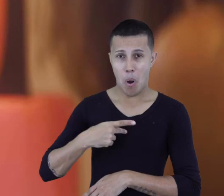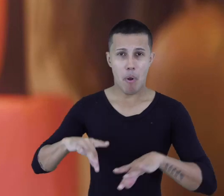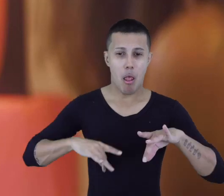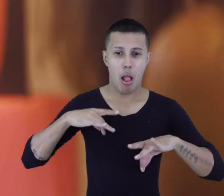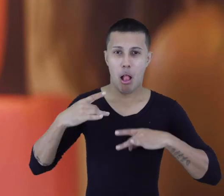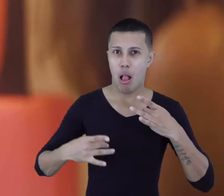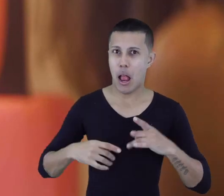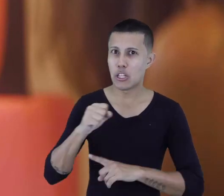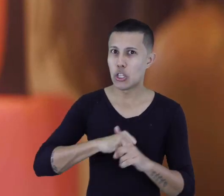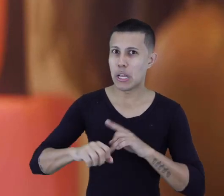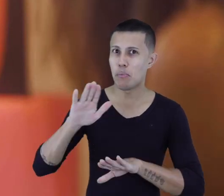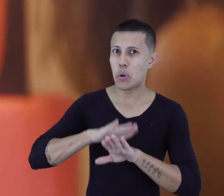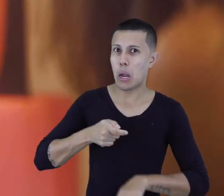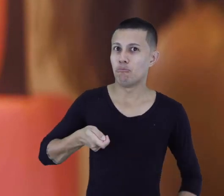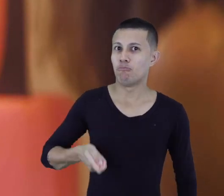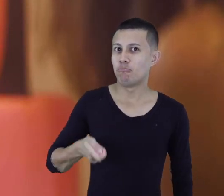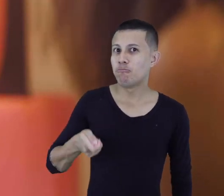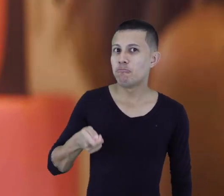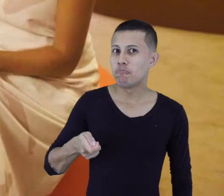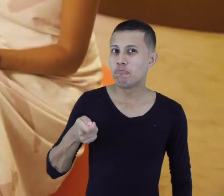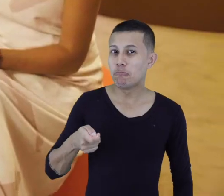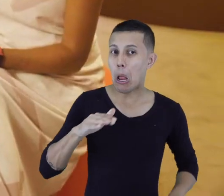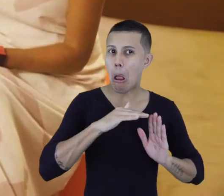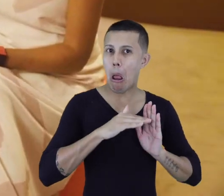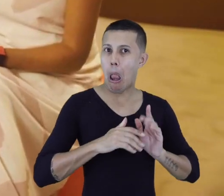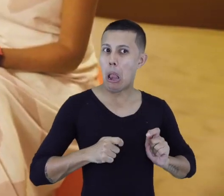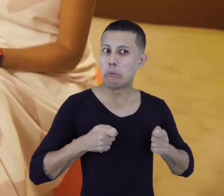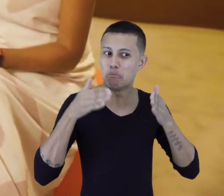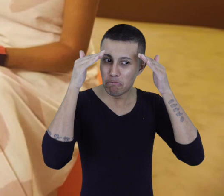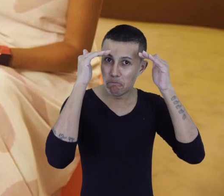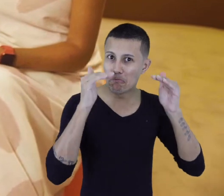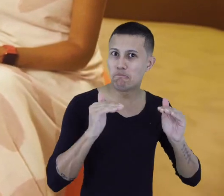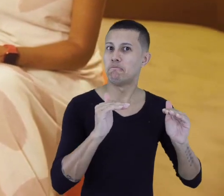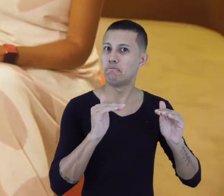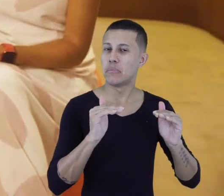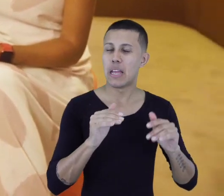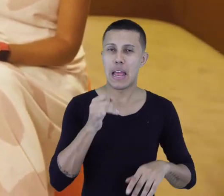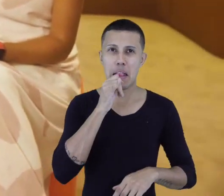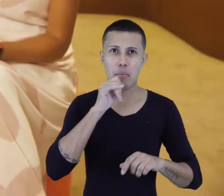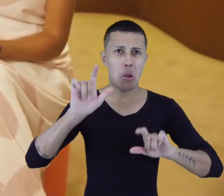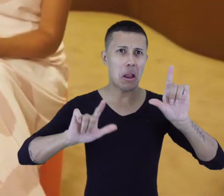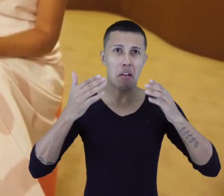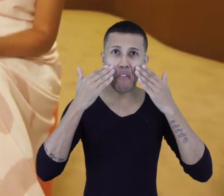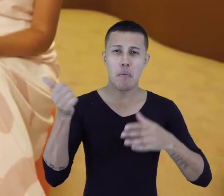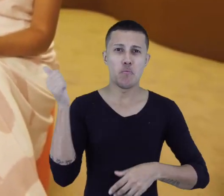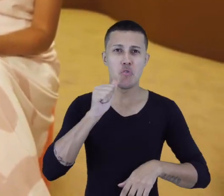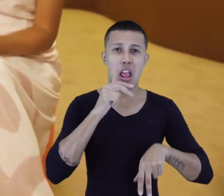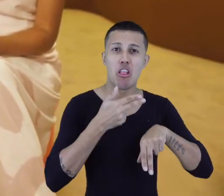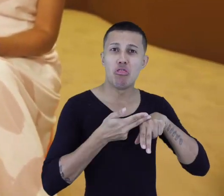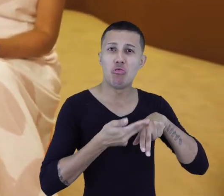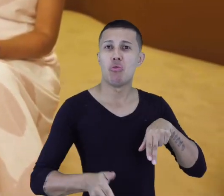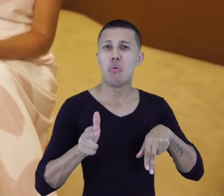gente tem uma sociedade ainda muito conservadora e moralista, né? Então, não é problema nenhum a gente ter, por exemplo, na TV, mulheres nuas ali